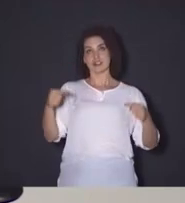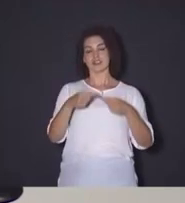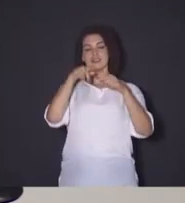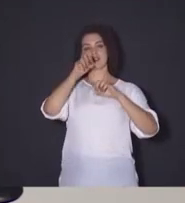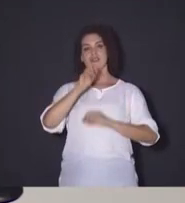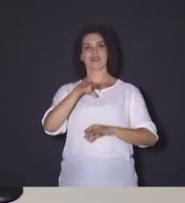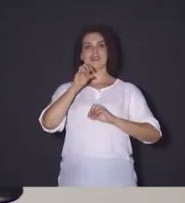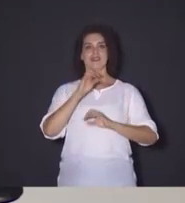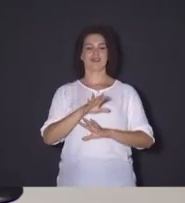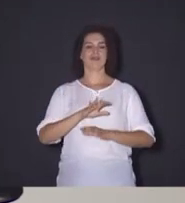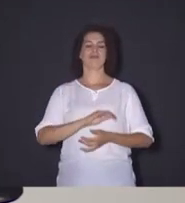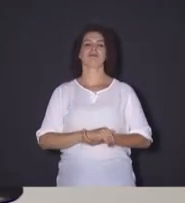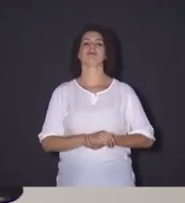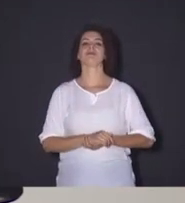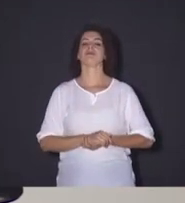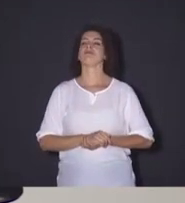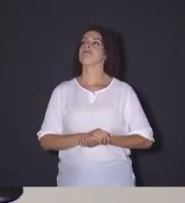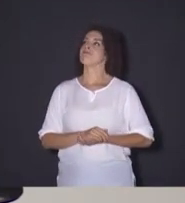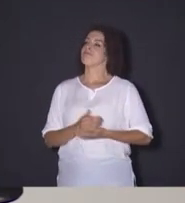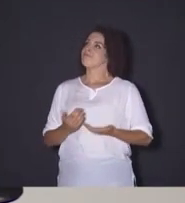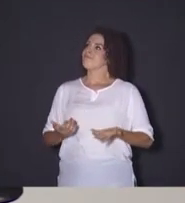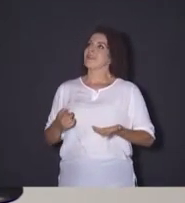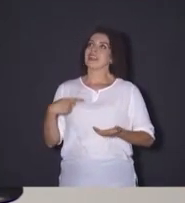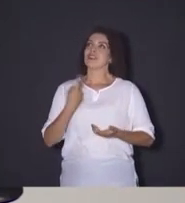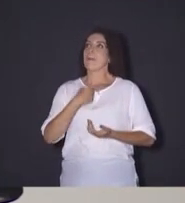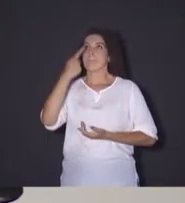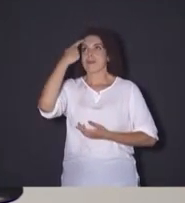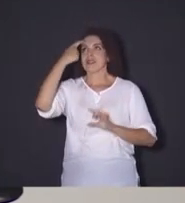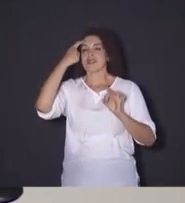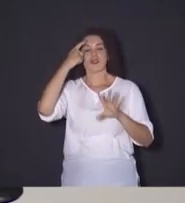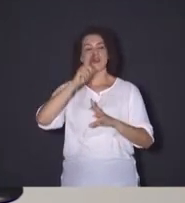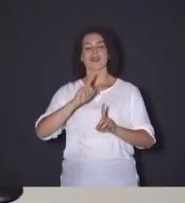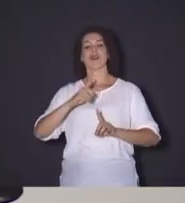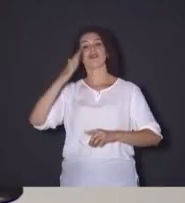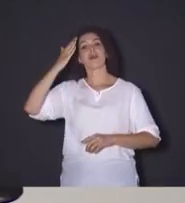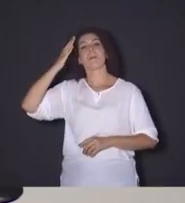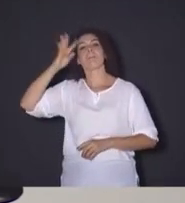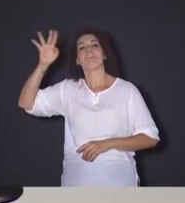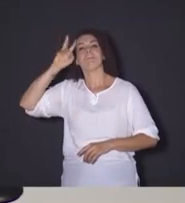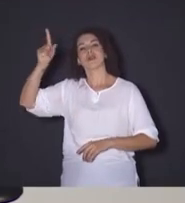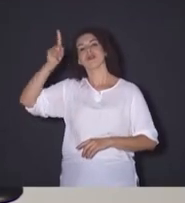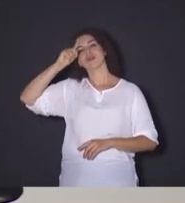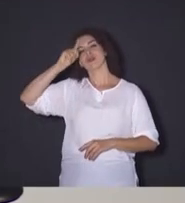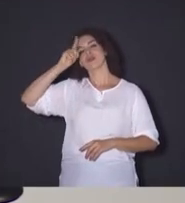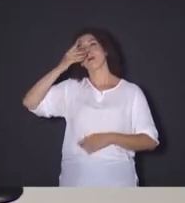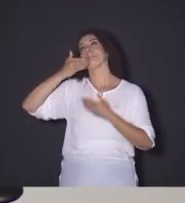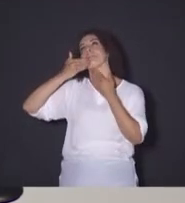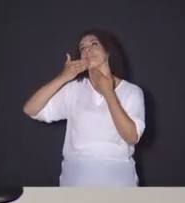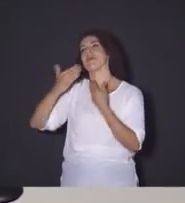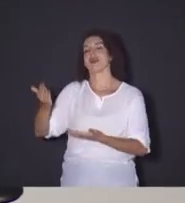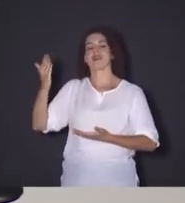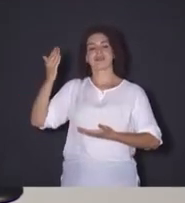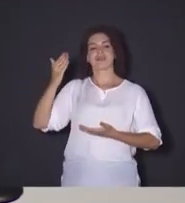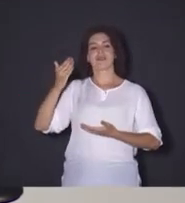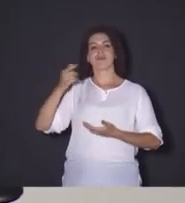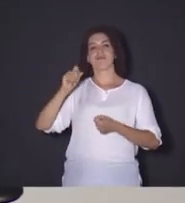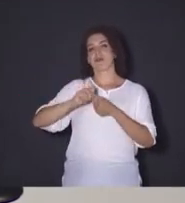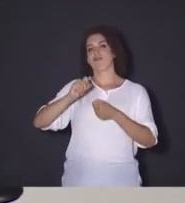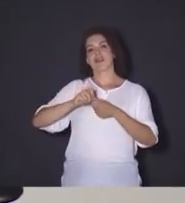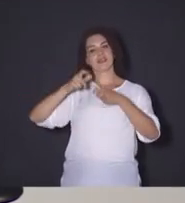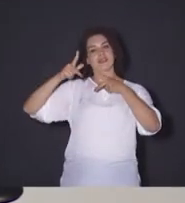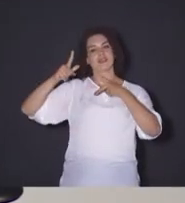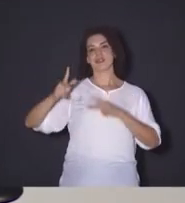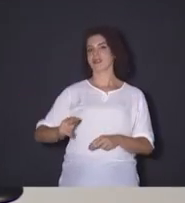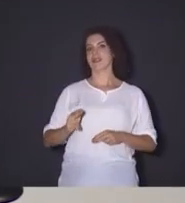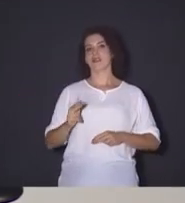isso a gente não pensa antes o sonho de todo dia e pede pra que aconteça para que seja dessa forma né